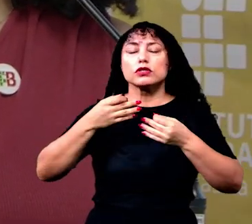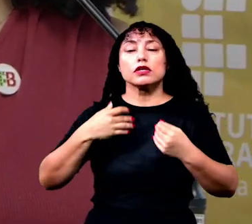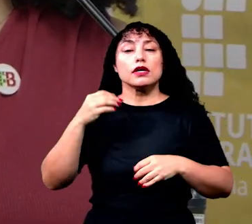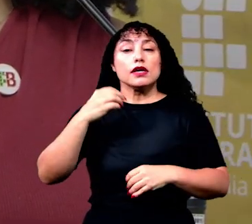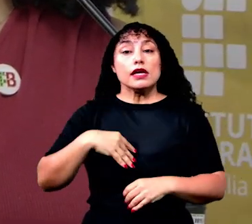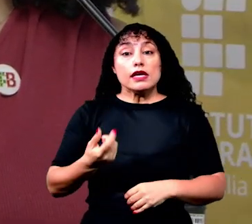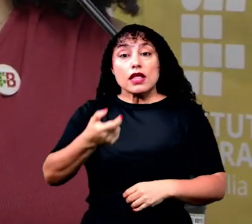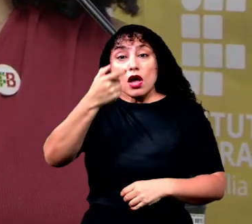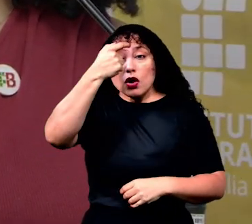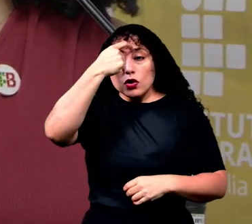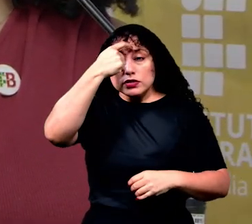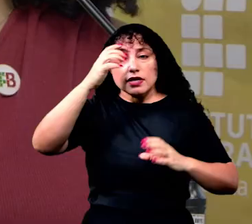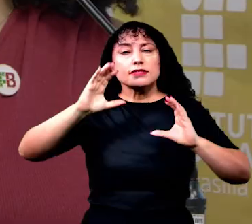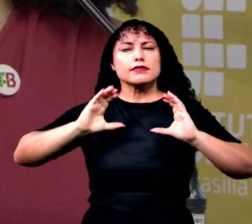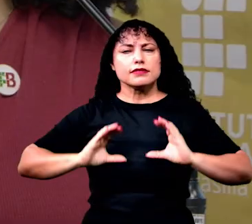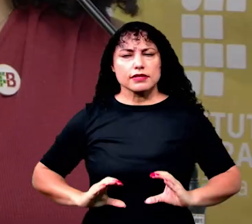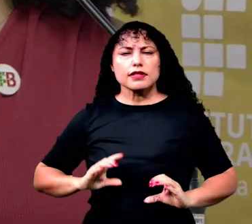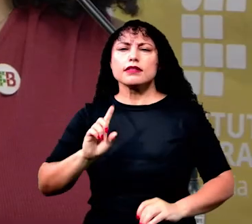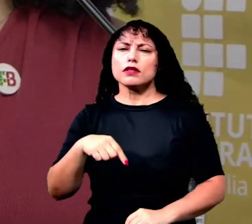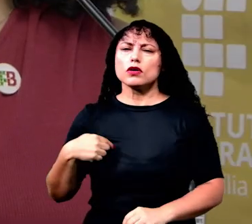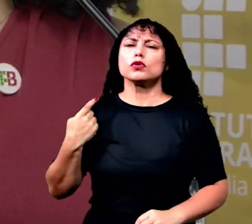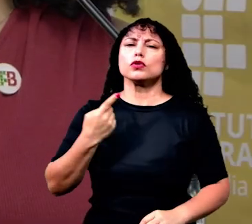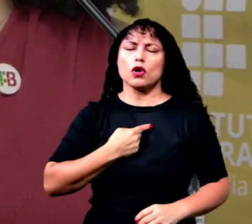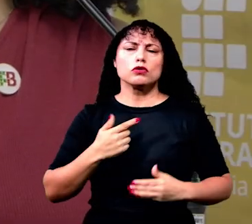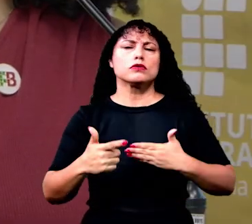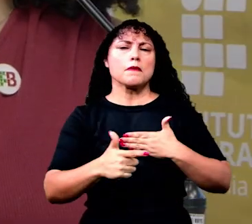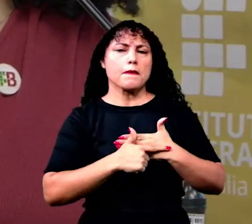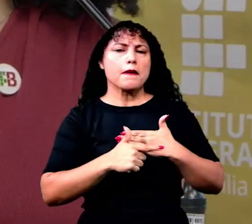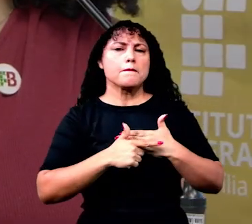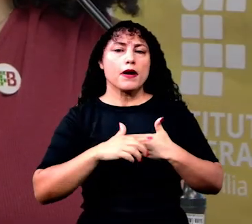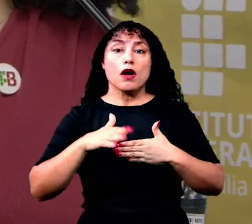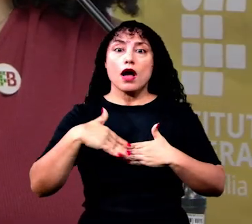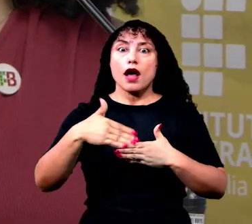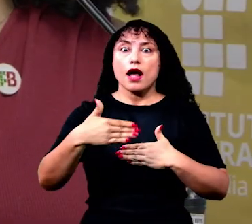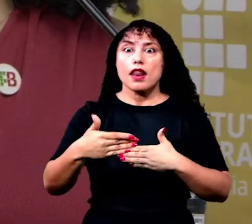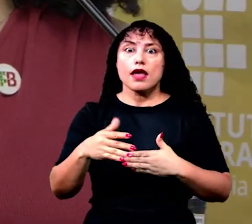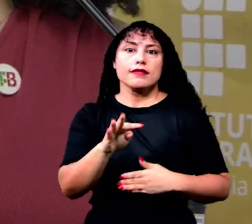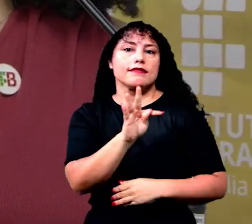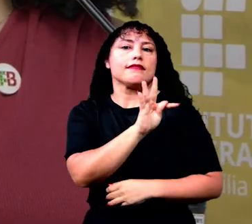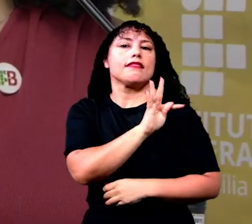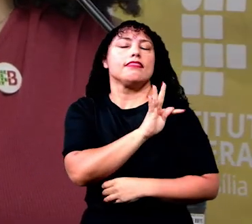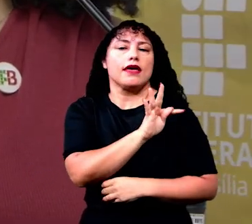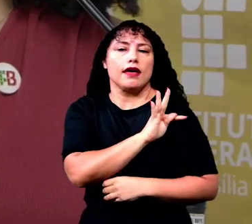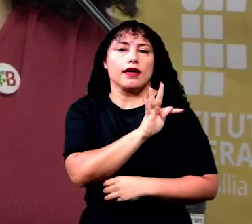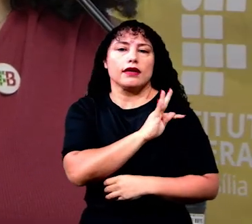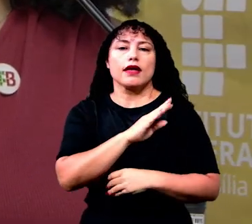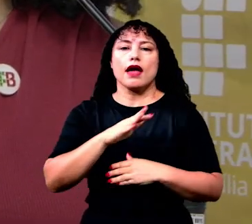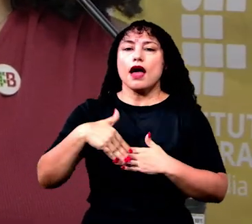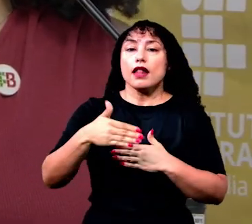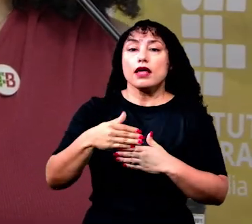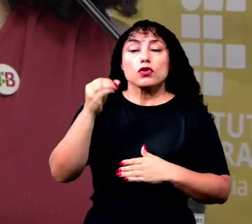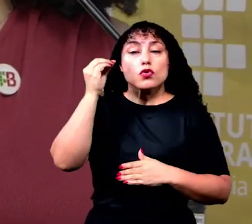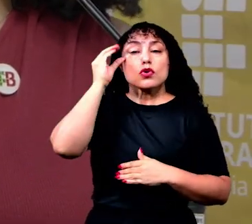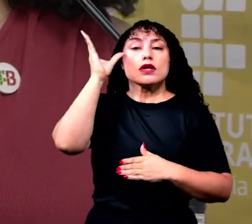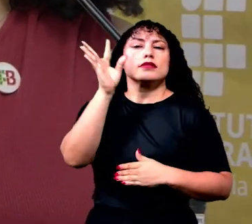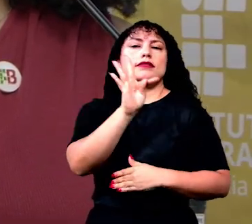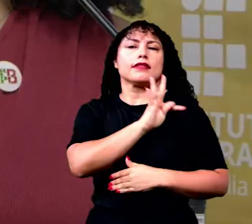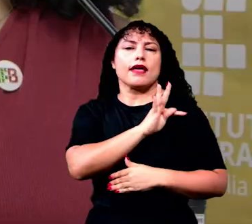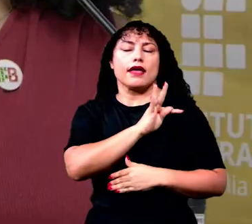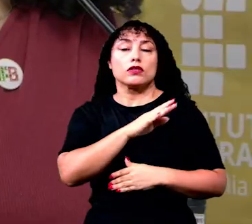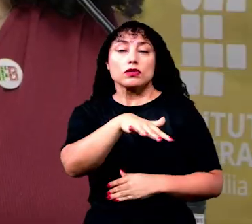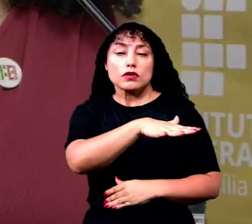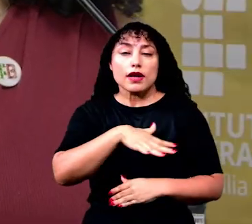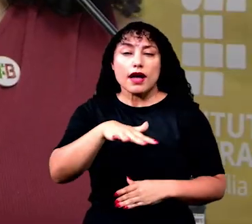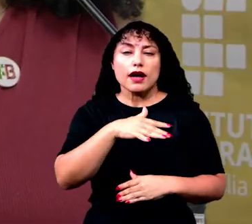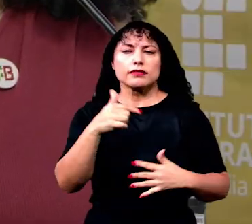consciência cidadã. Então, acho que o nosso papel, além da coisa técnica, né, além do conhecimento técnico, que no nosso caso